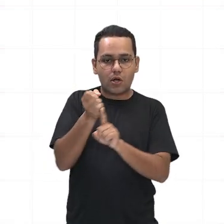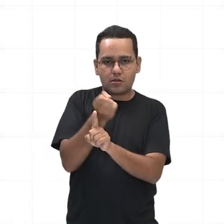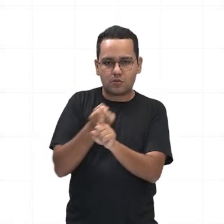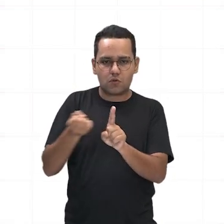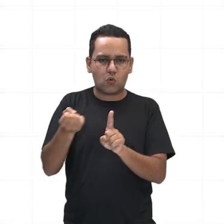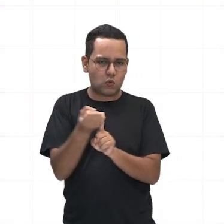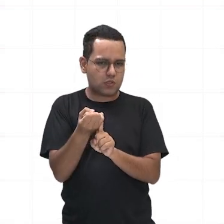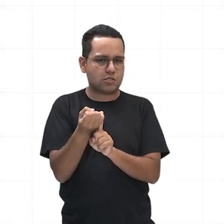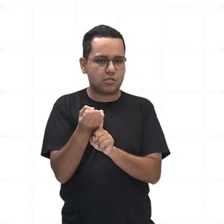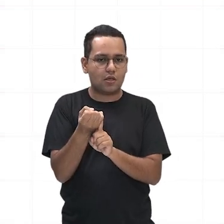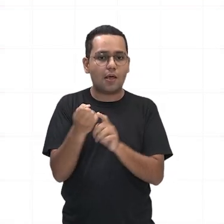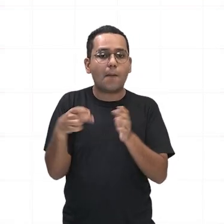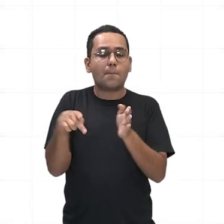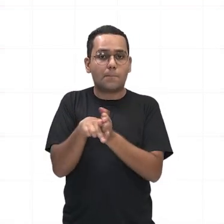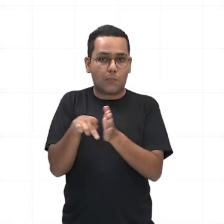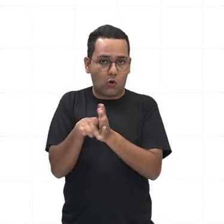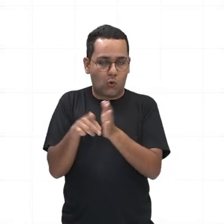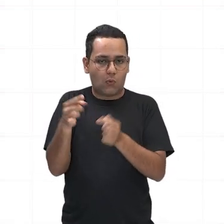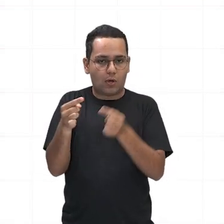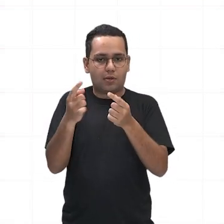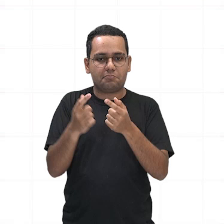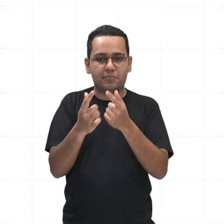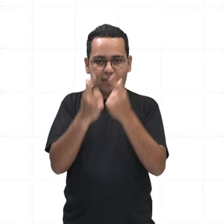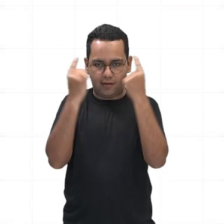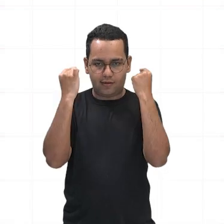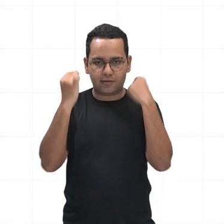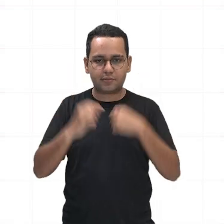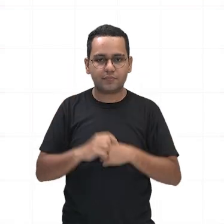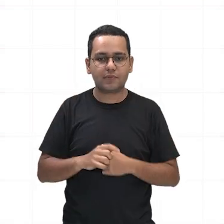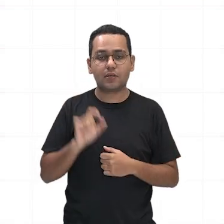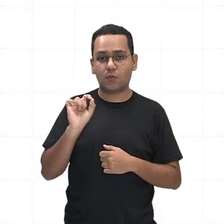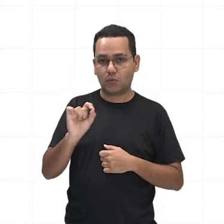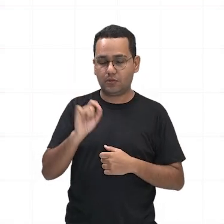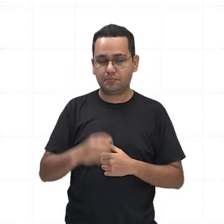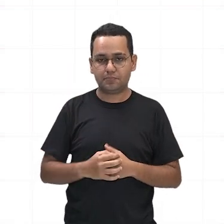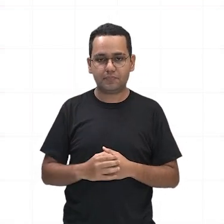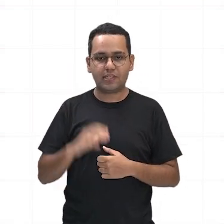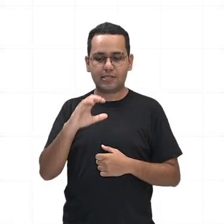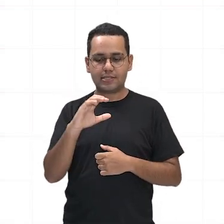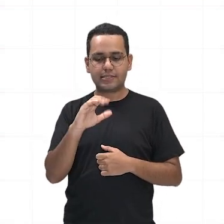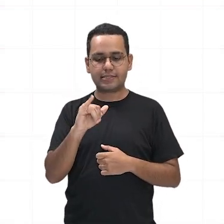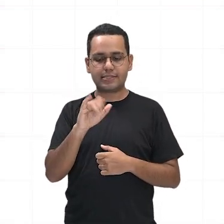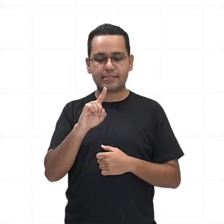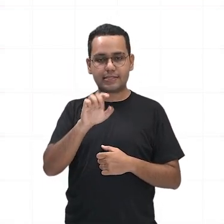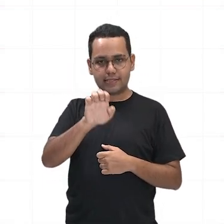social e política na Grécia Antiga, que eram, então, aí a